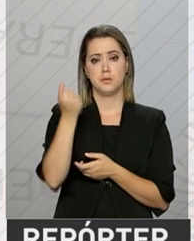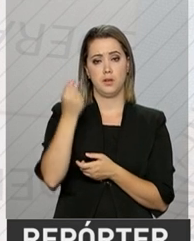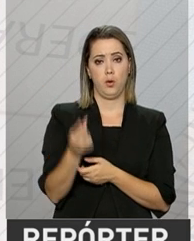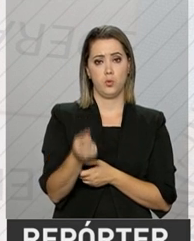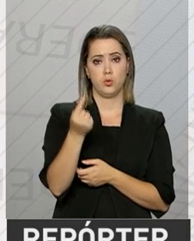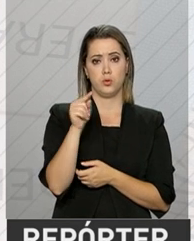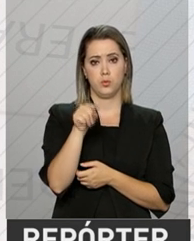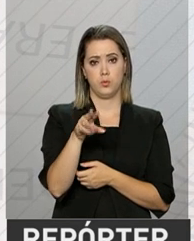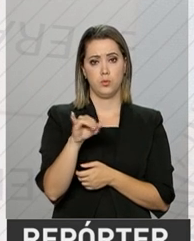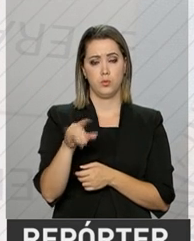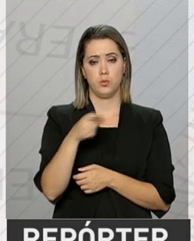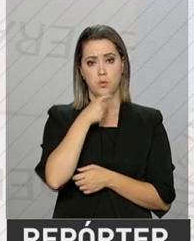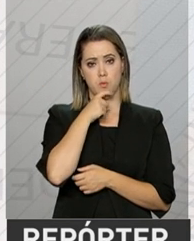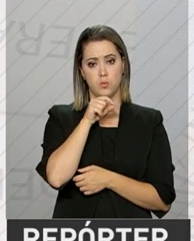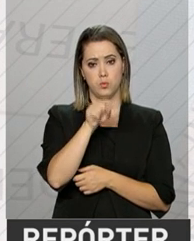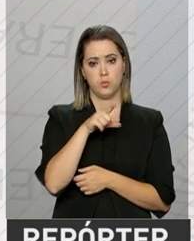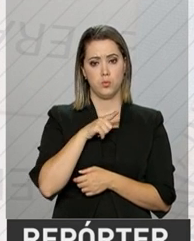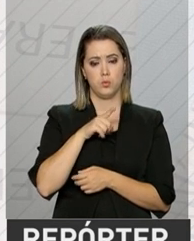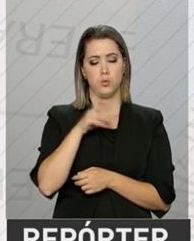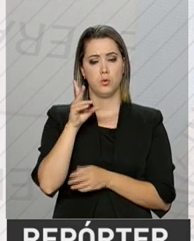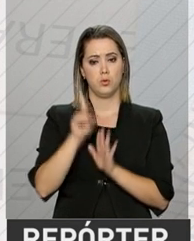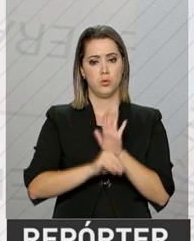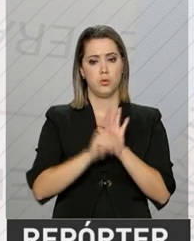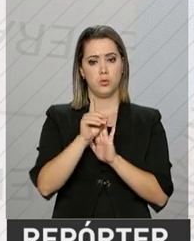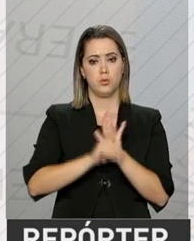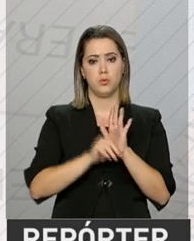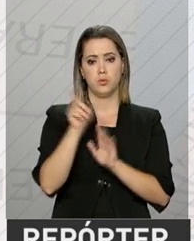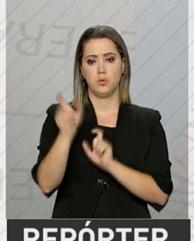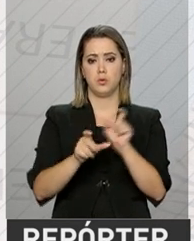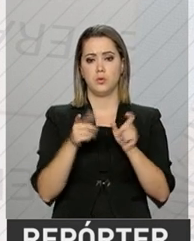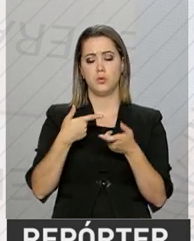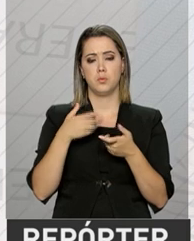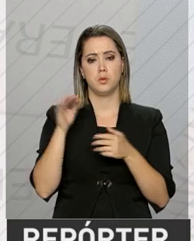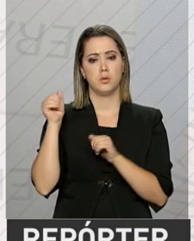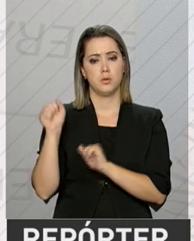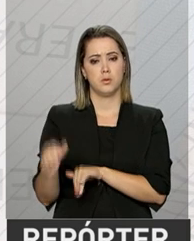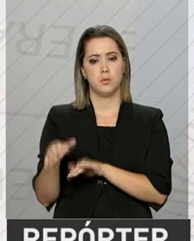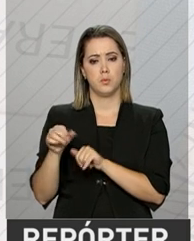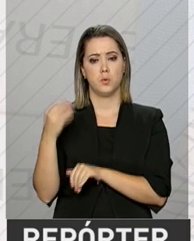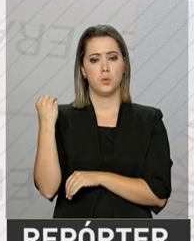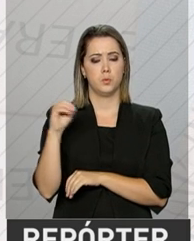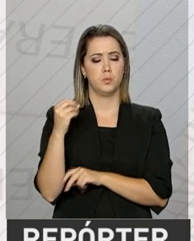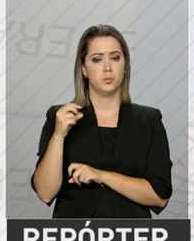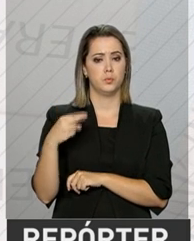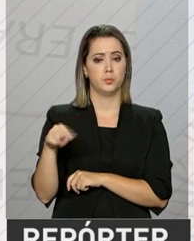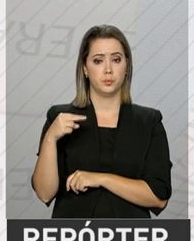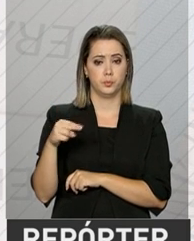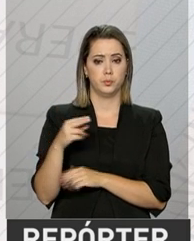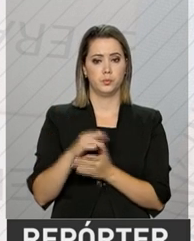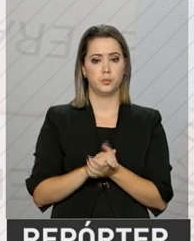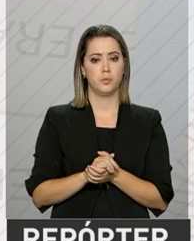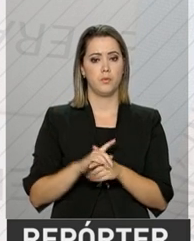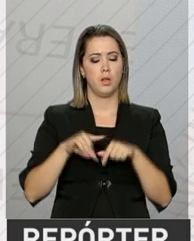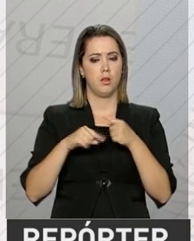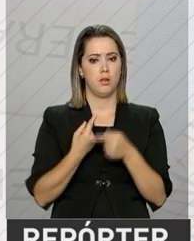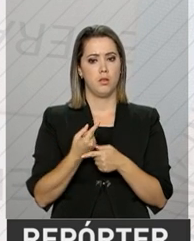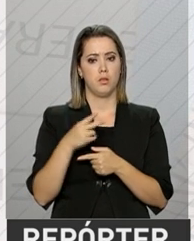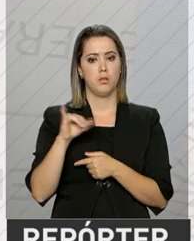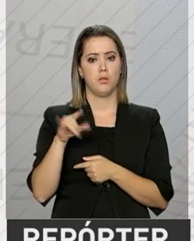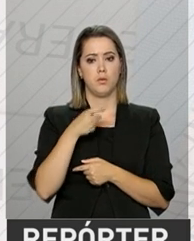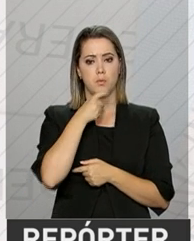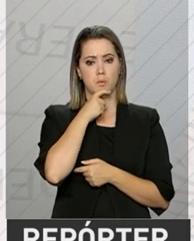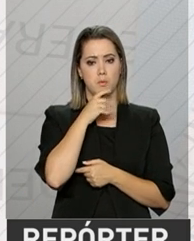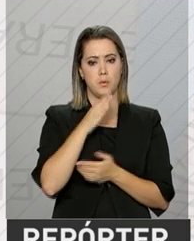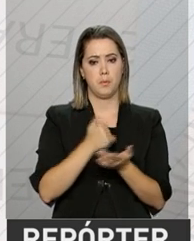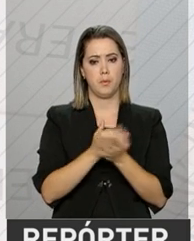dinheiro em junho vai ter direito ao saque quem nasceu nos meses de setembro outubro e novembro e em Julho